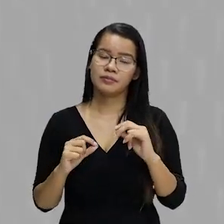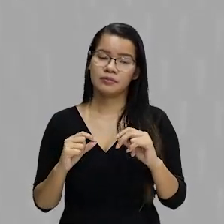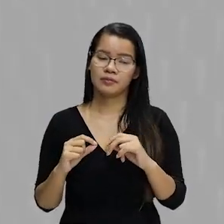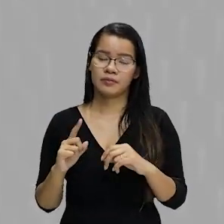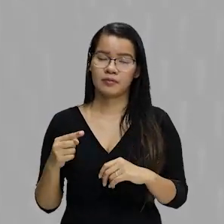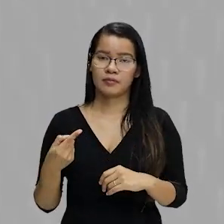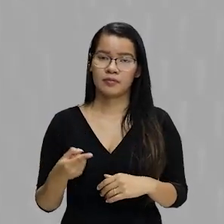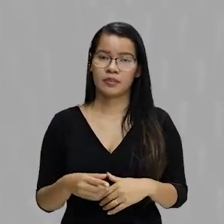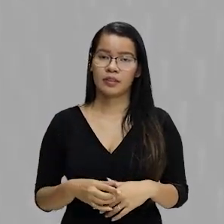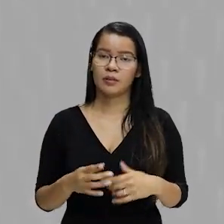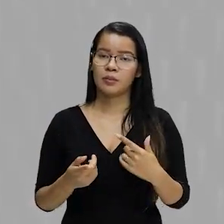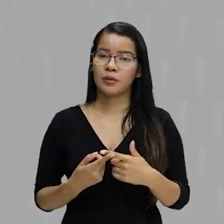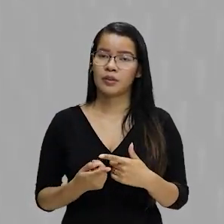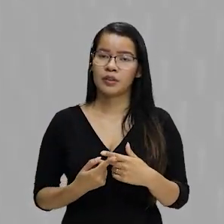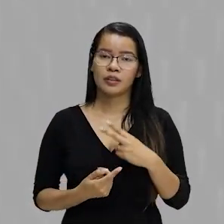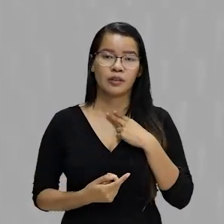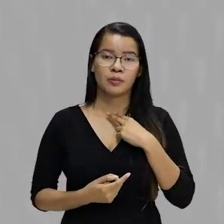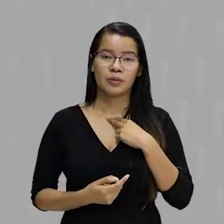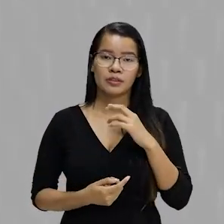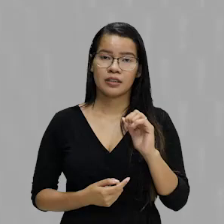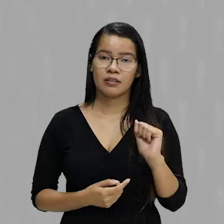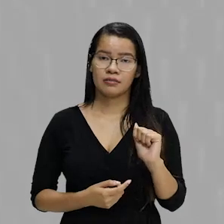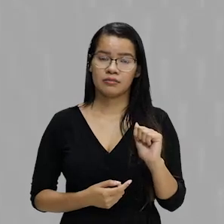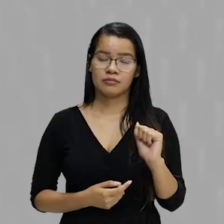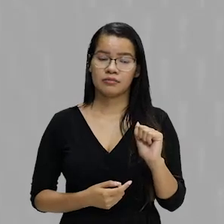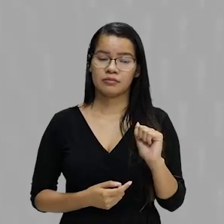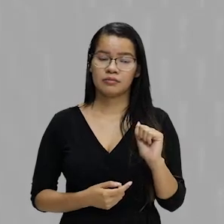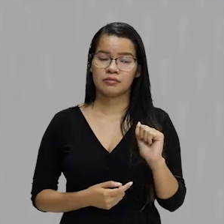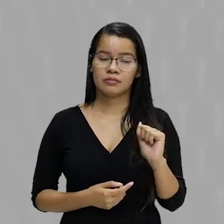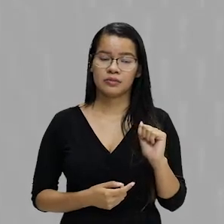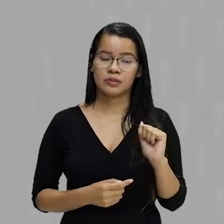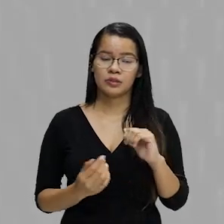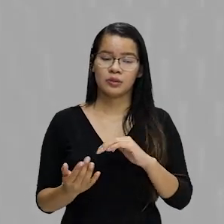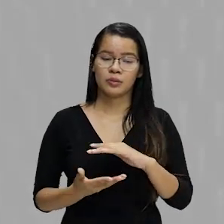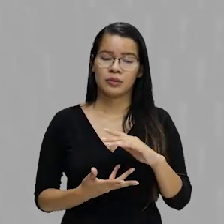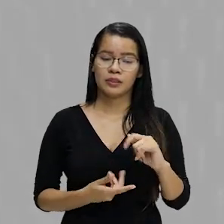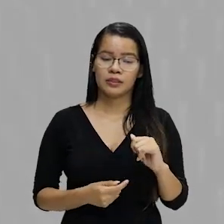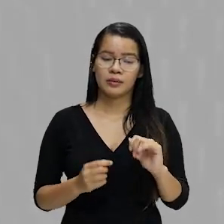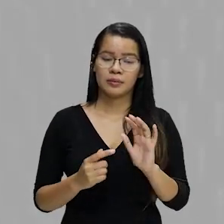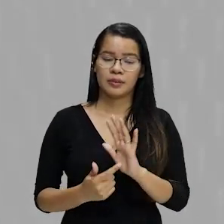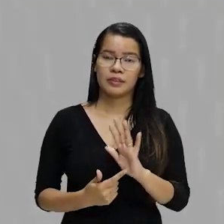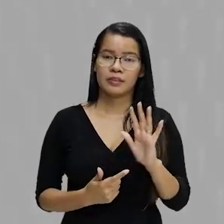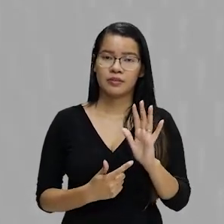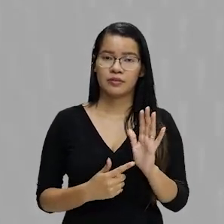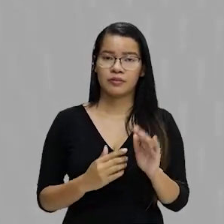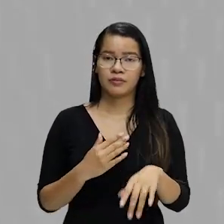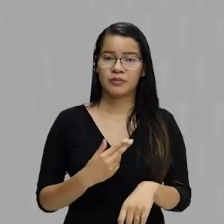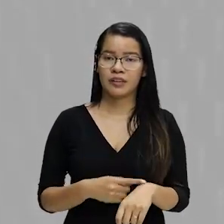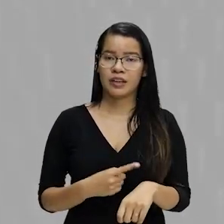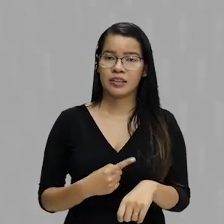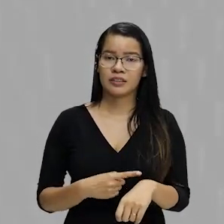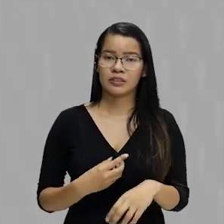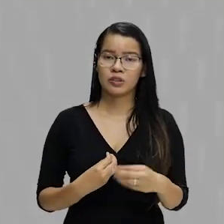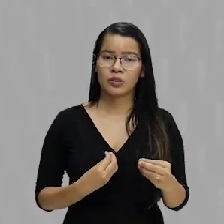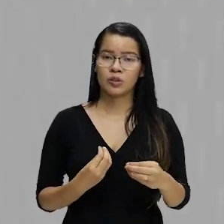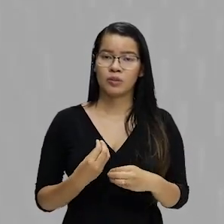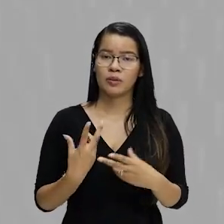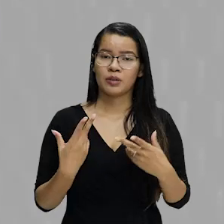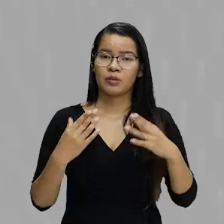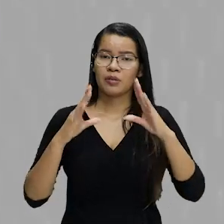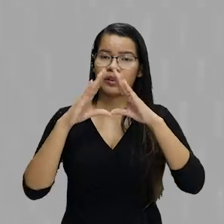Certo? Por que não pode ser letra A? Os planetas apresentavam fases. O planeta apresenta fase como se fosse a